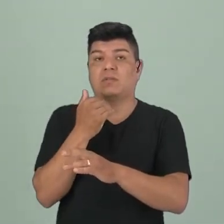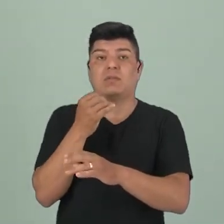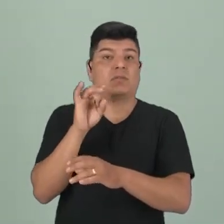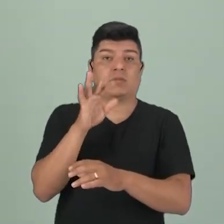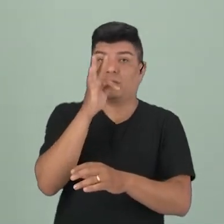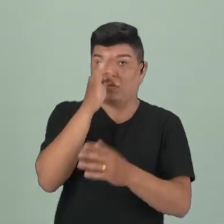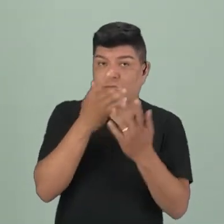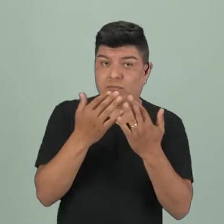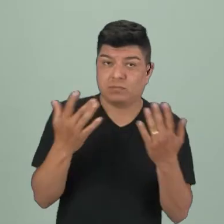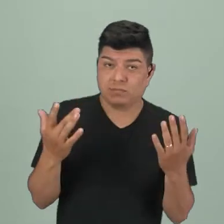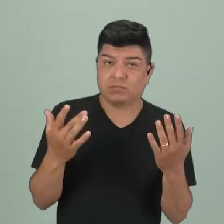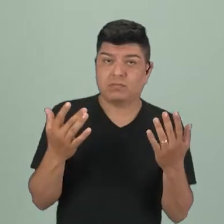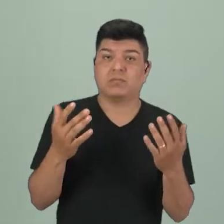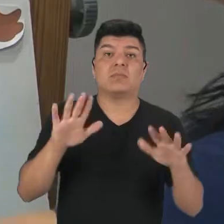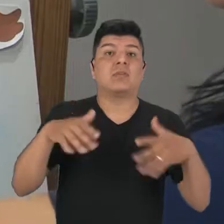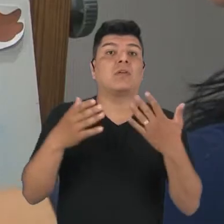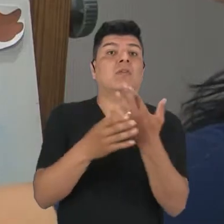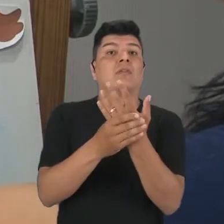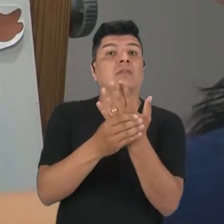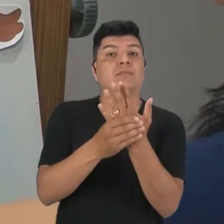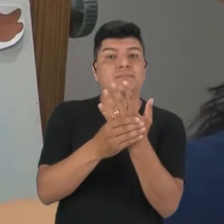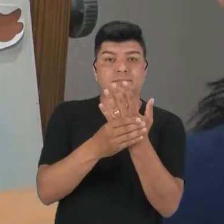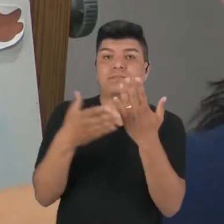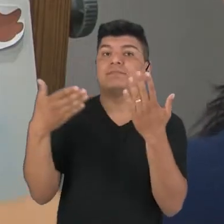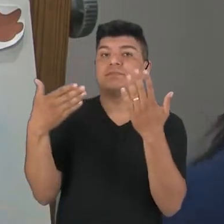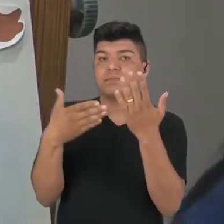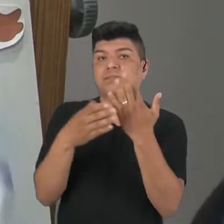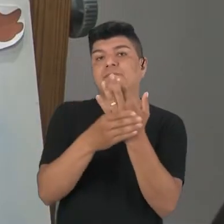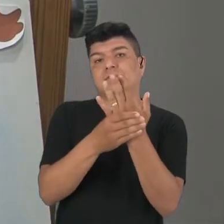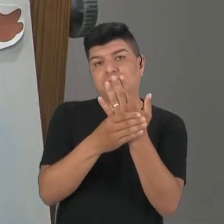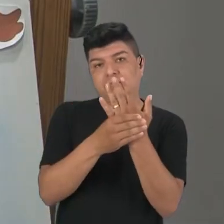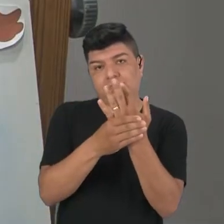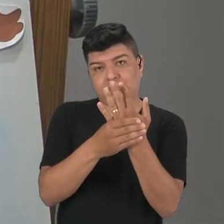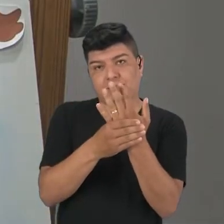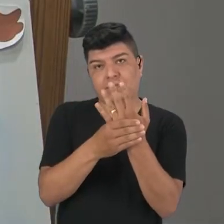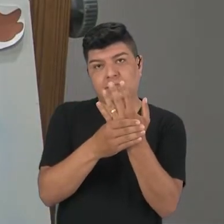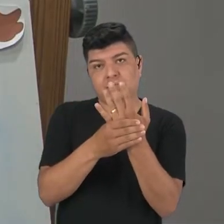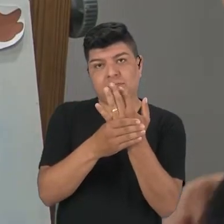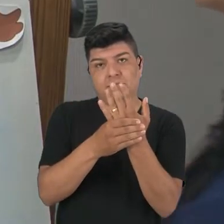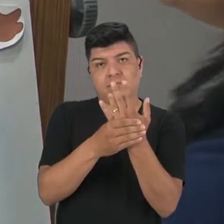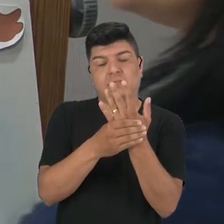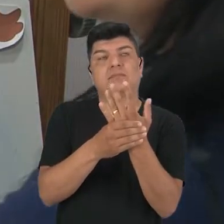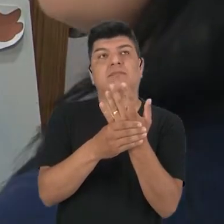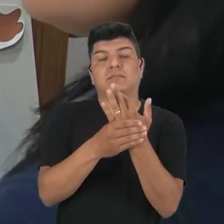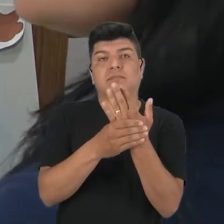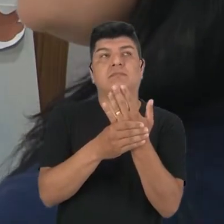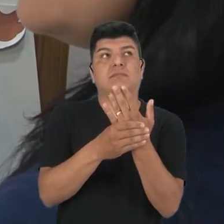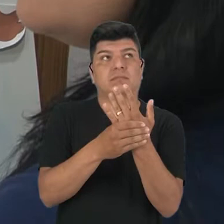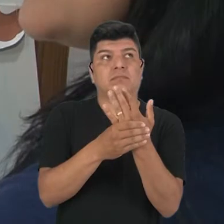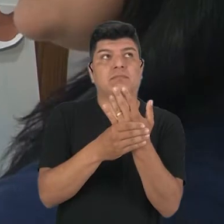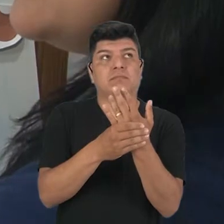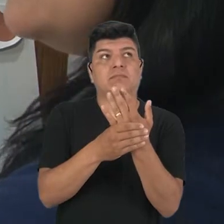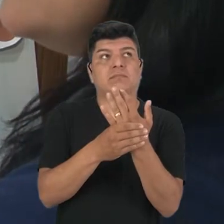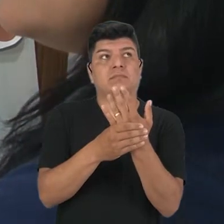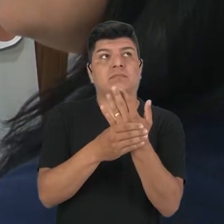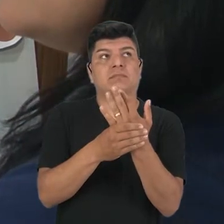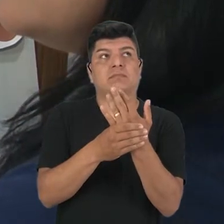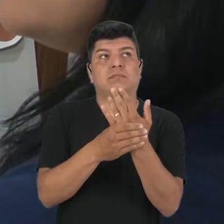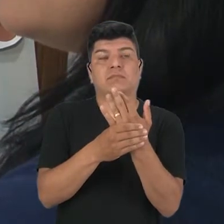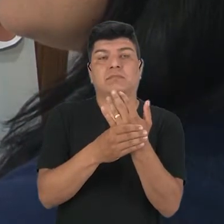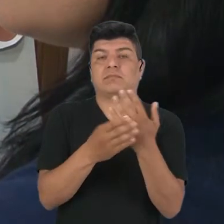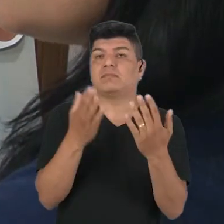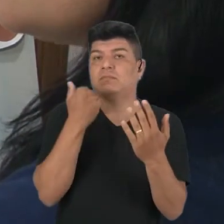ele come só vegetal ele entra na classificação dos herbívoro Então hoje o que ele é um consumidor